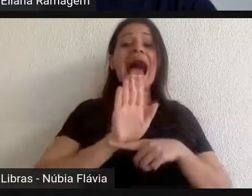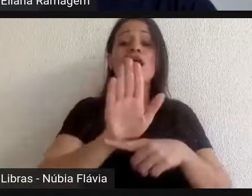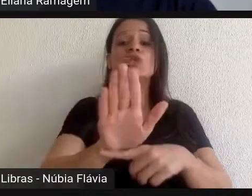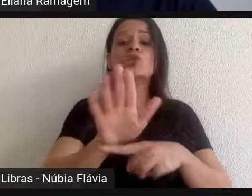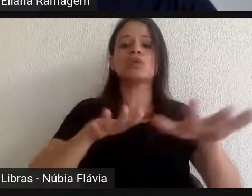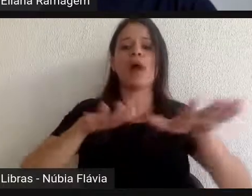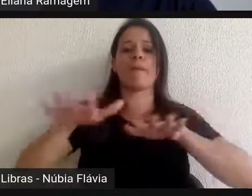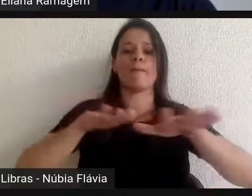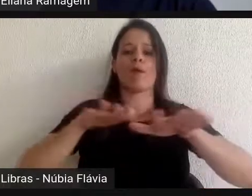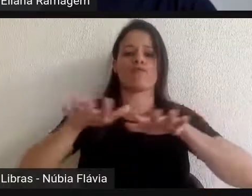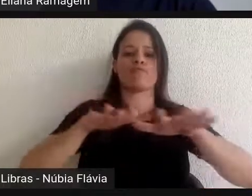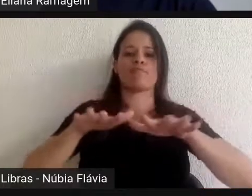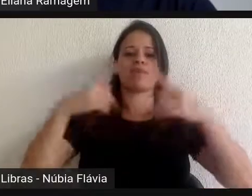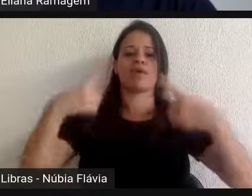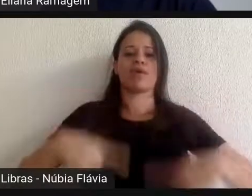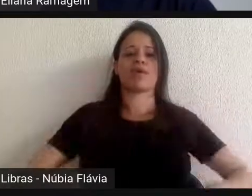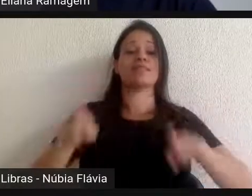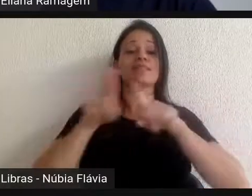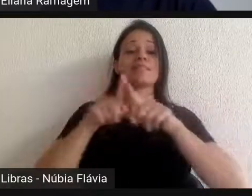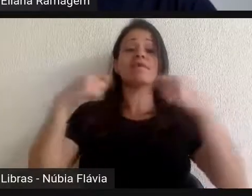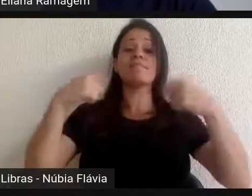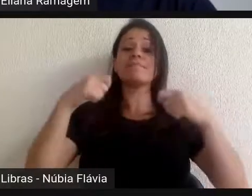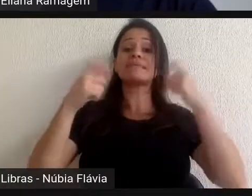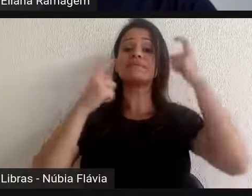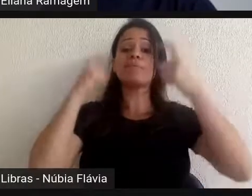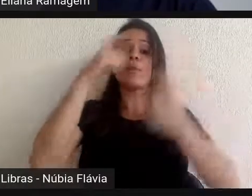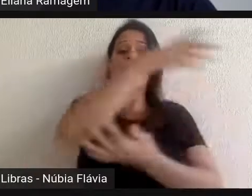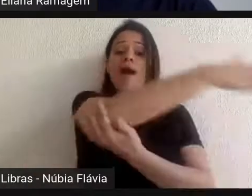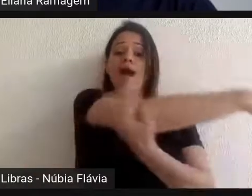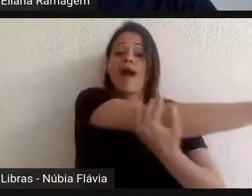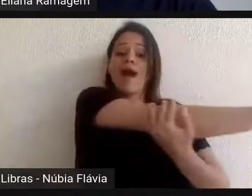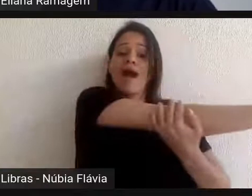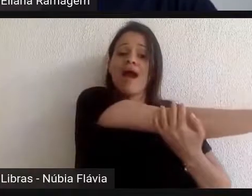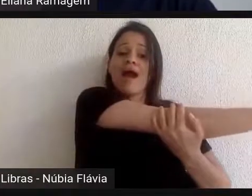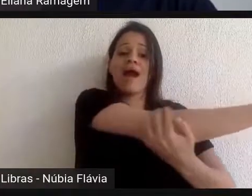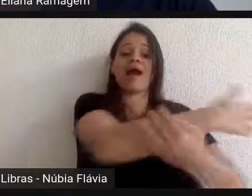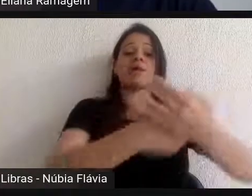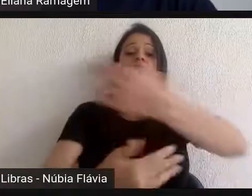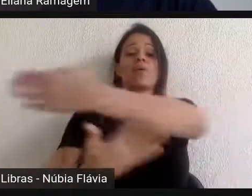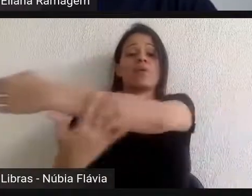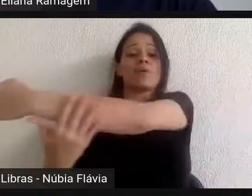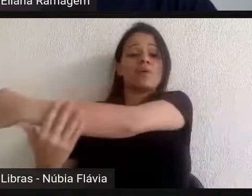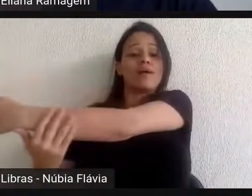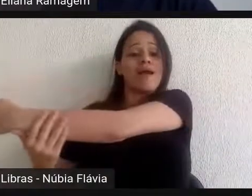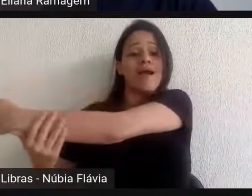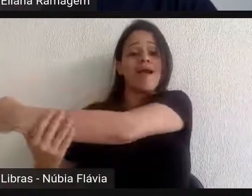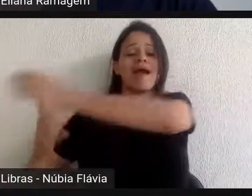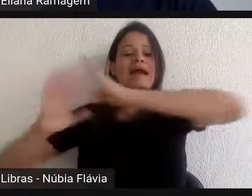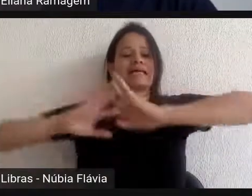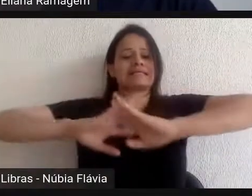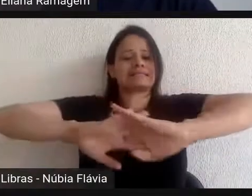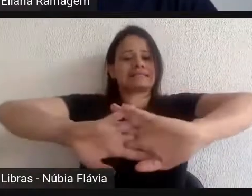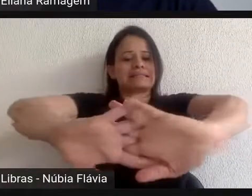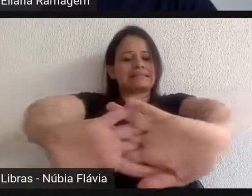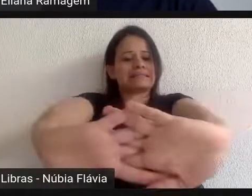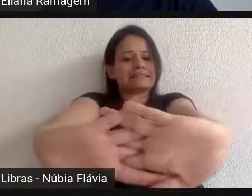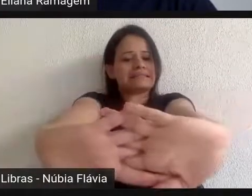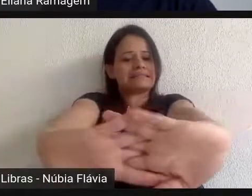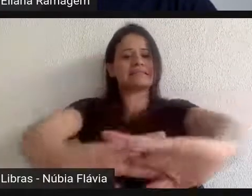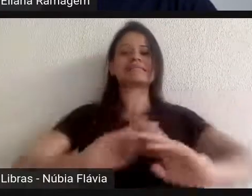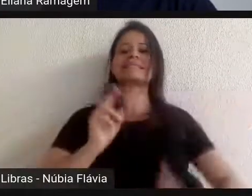em alongar e aquecer o seu corpo antes das atividades. Como se faz isso?